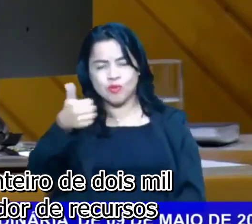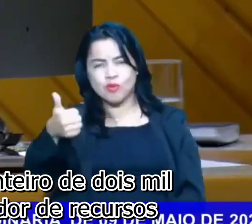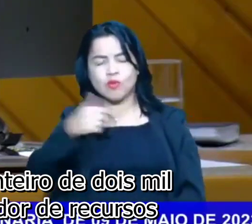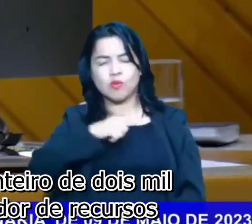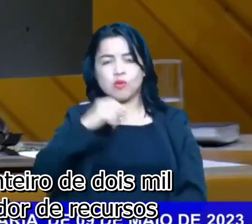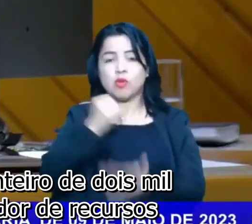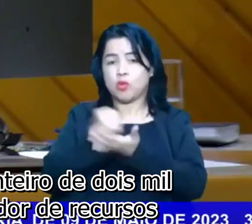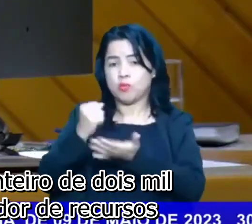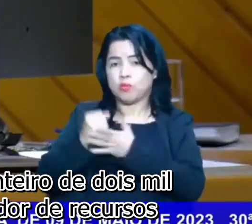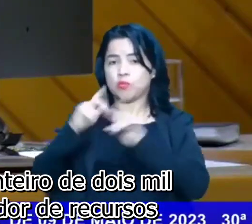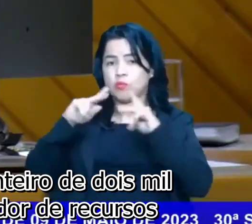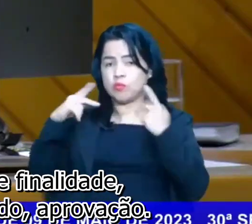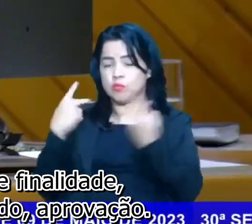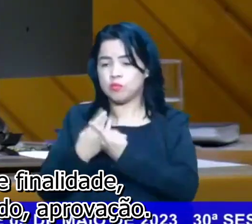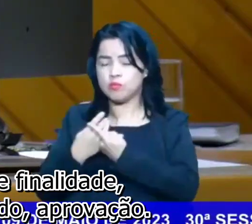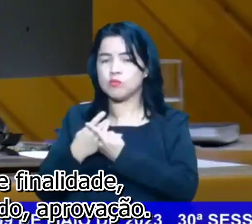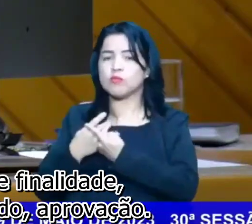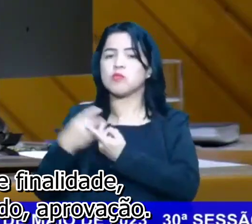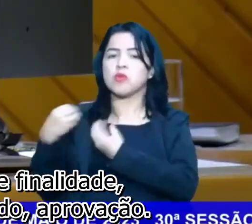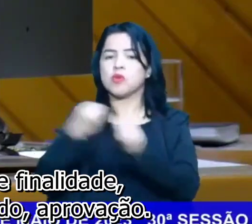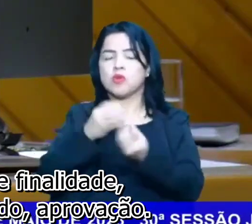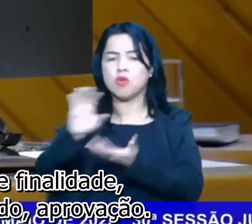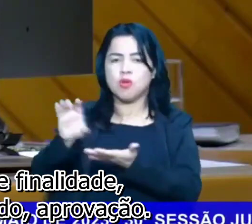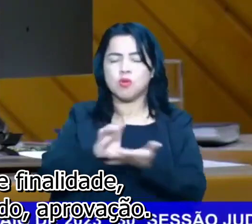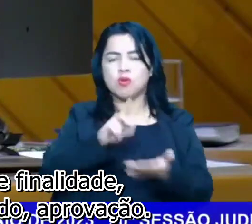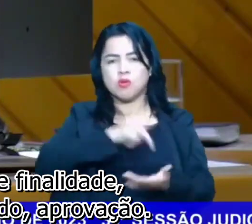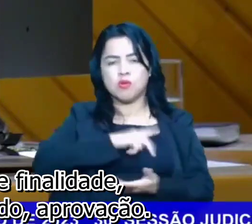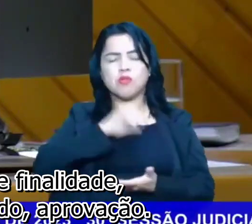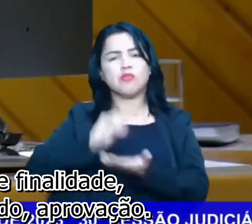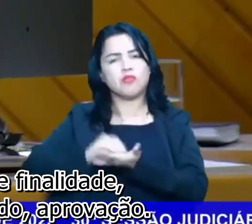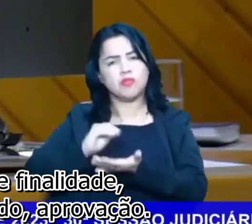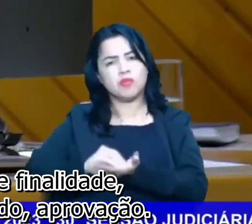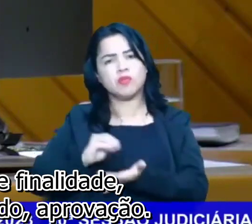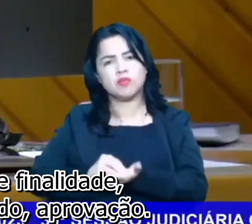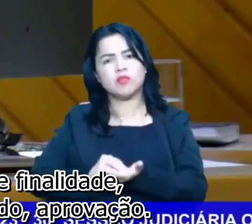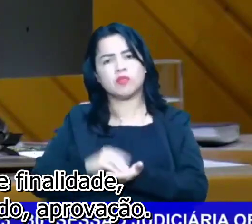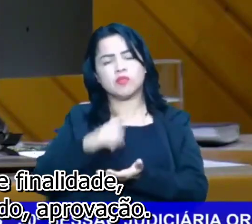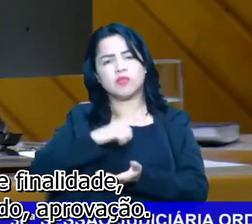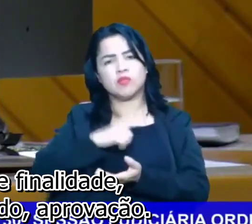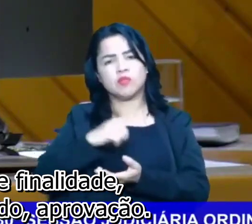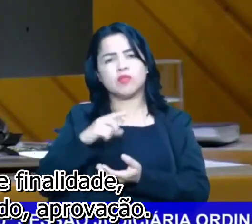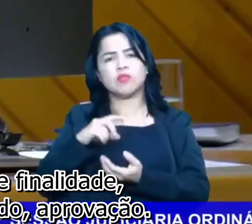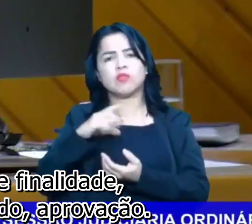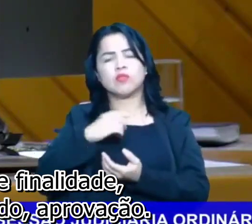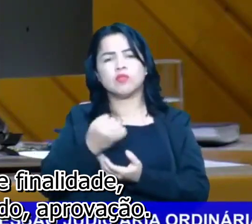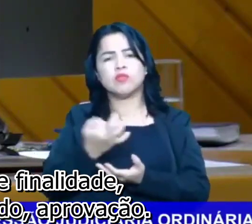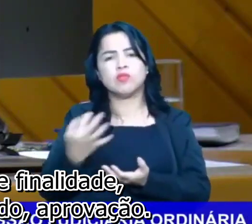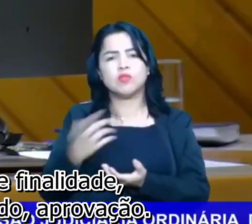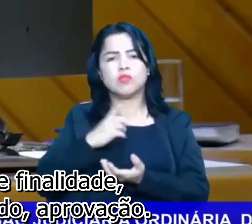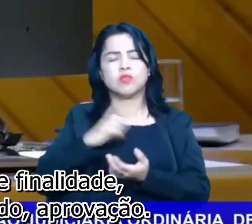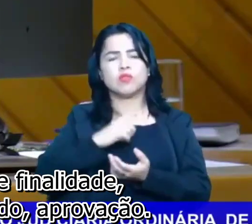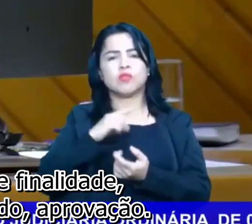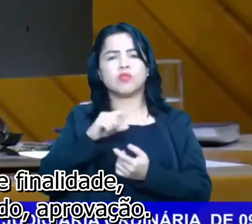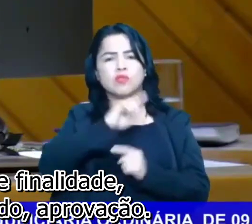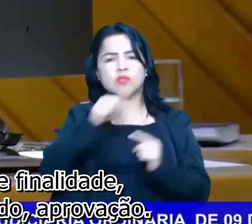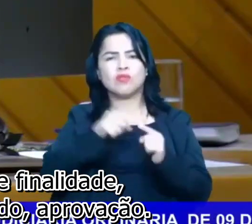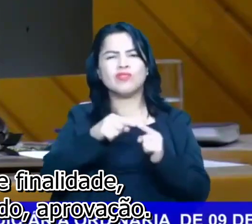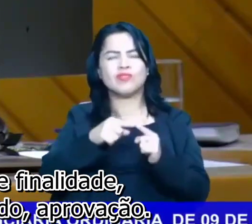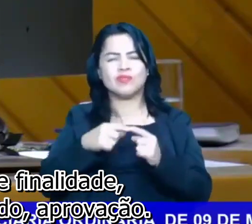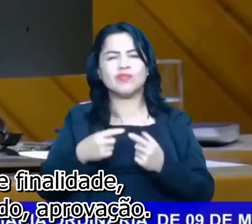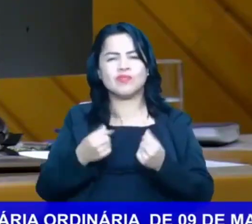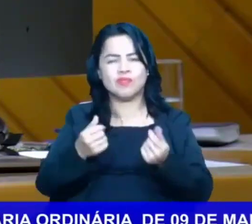de parente como fornecedor de recursos públicos, ausência de outros indícios de desvio de finalidade, valor módico e compatível com os preços de